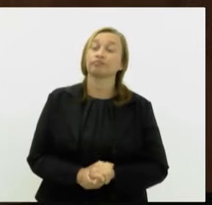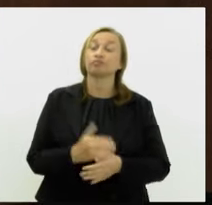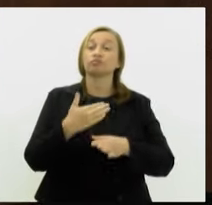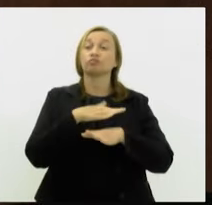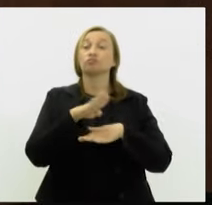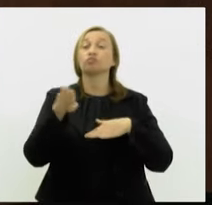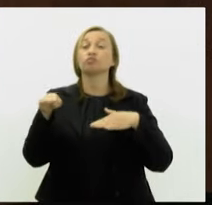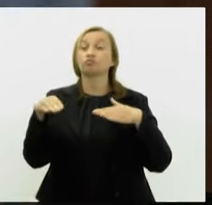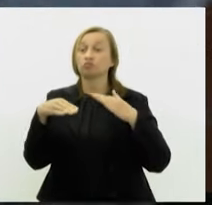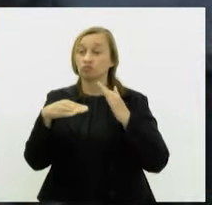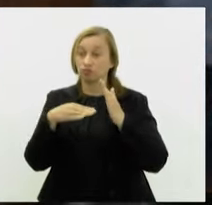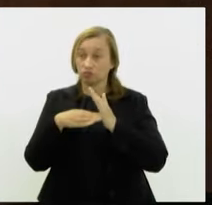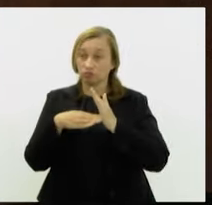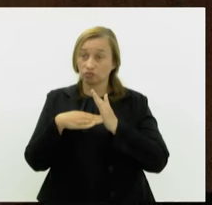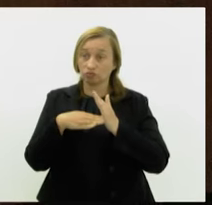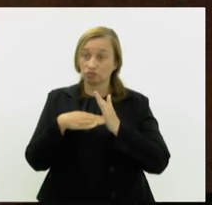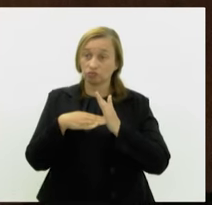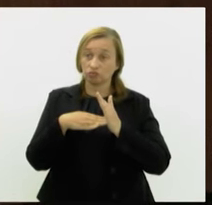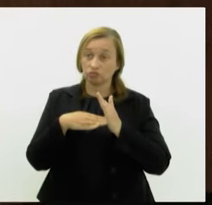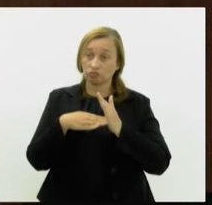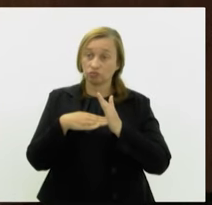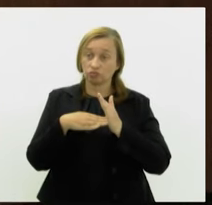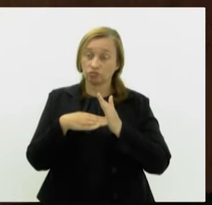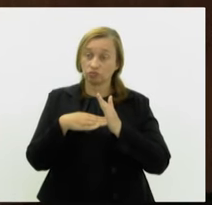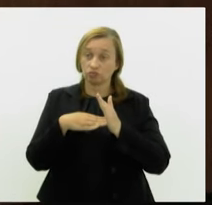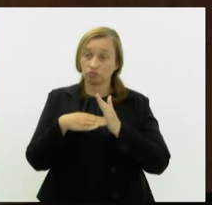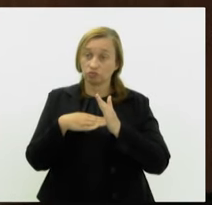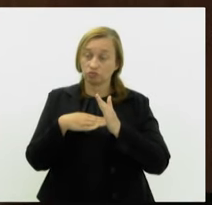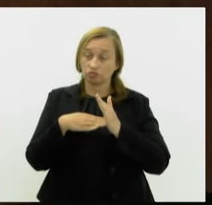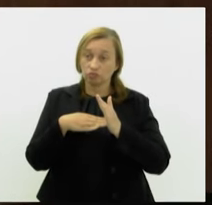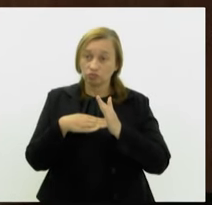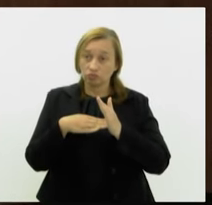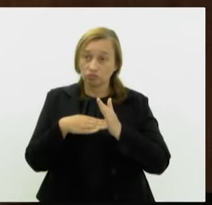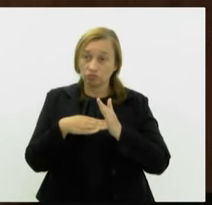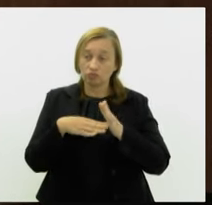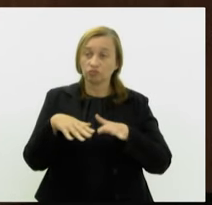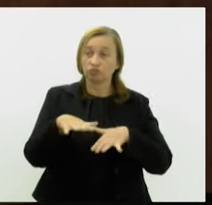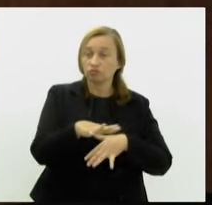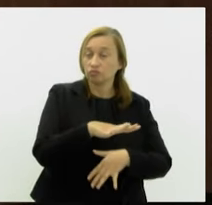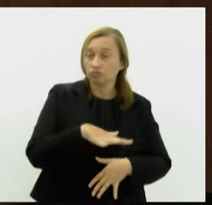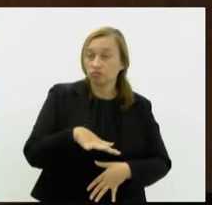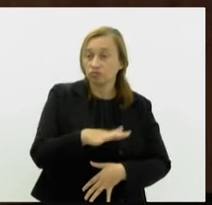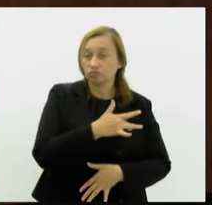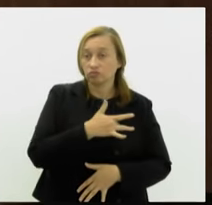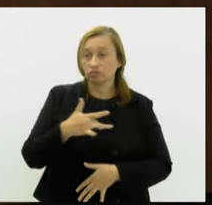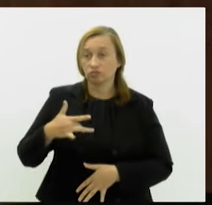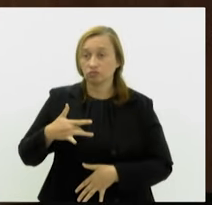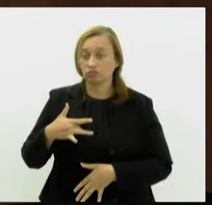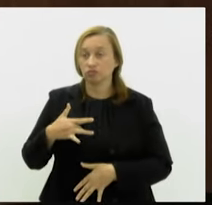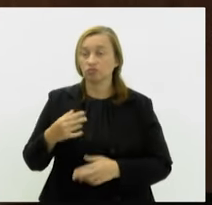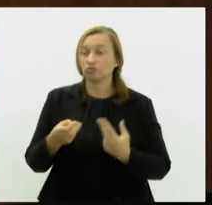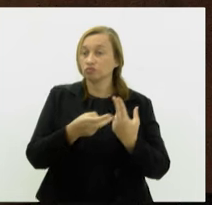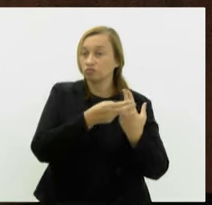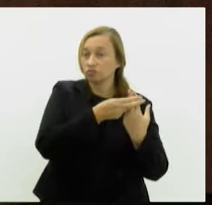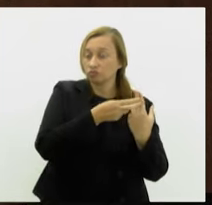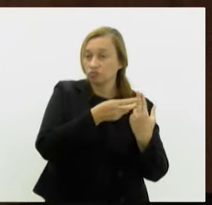todas, né, que fala, todos os métodos, cabe às unidades de saúde do Sistema Único